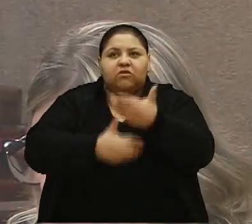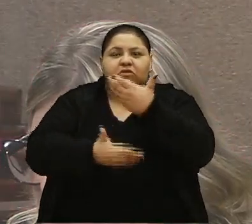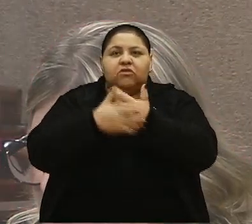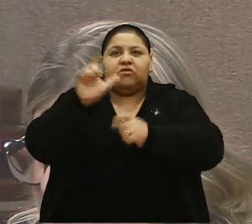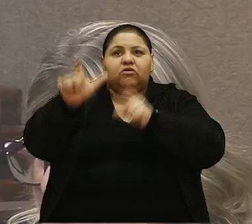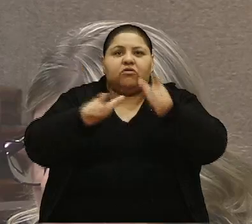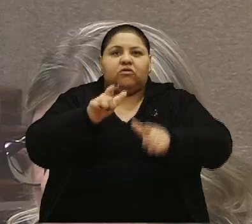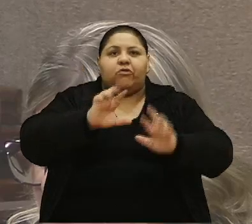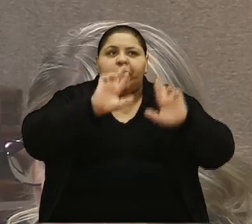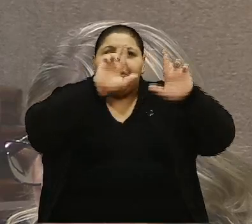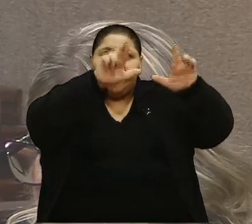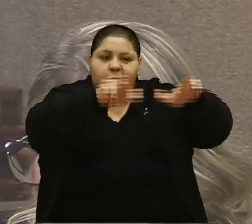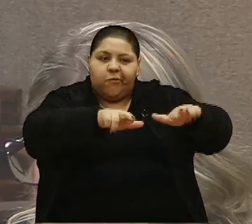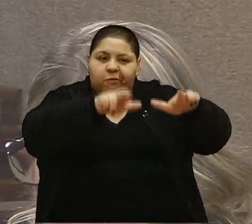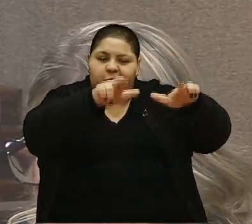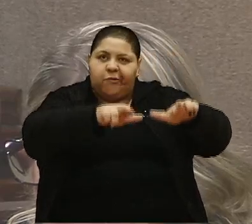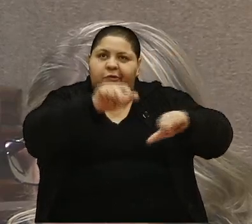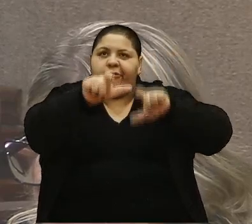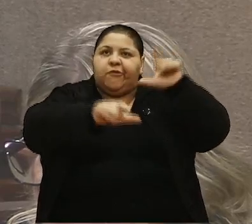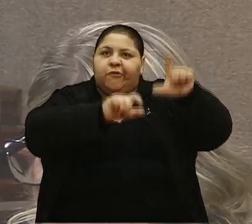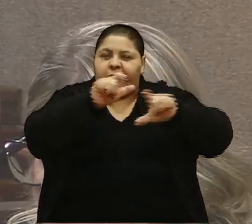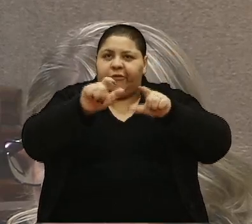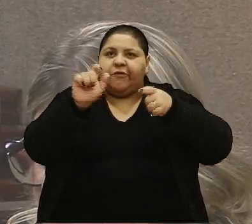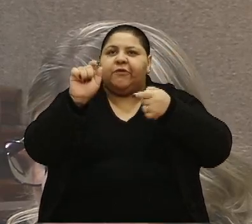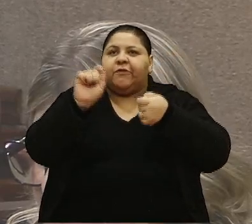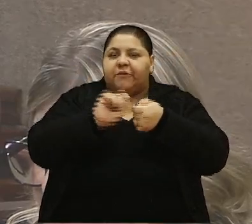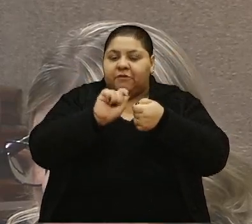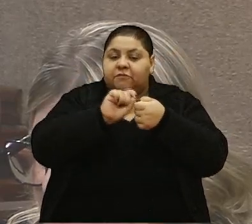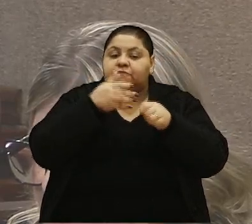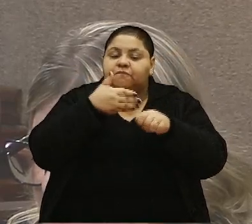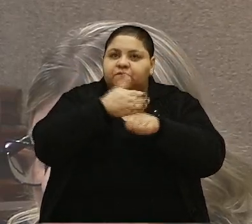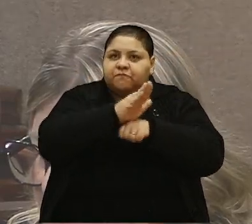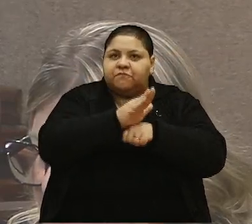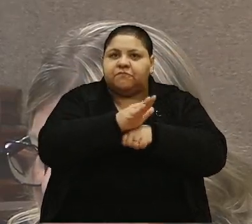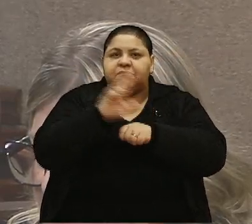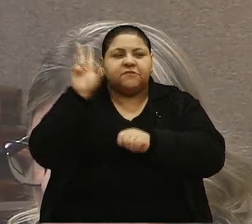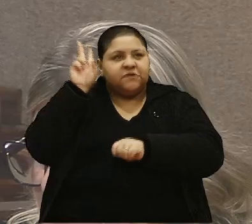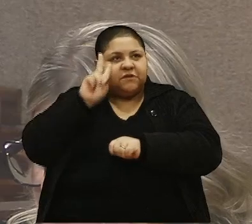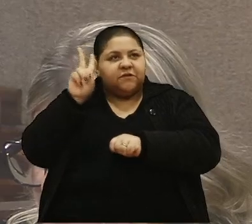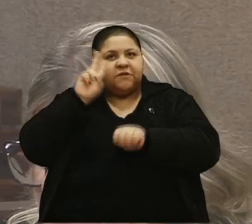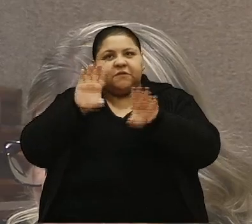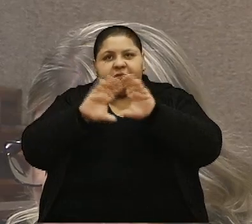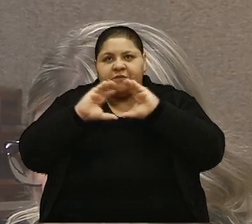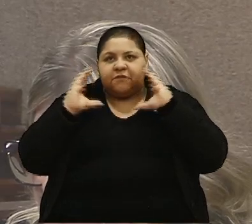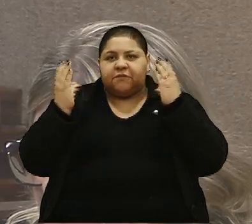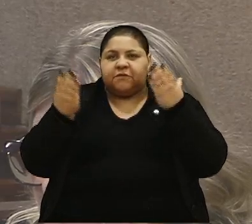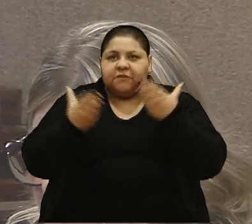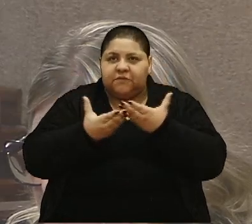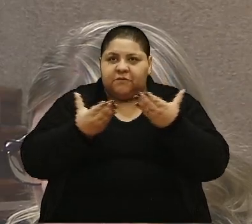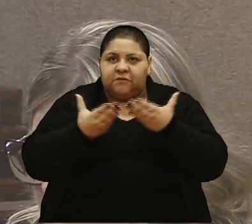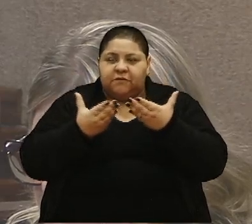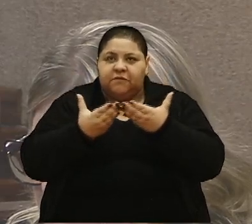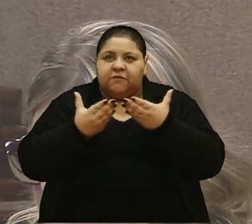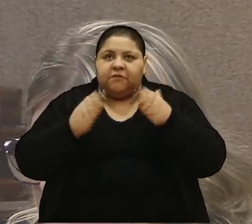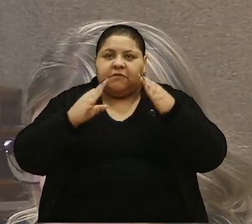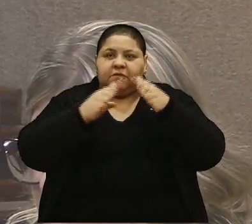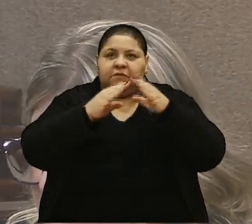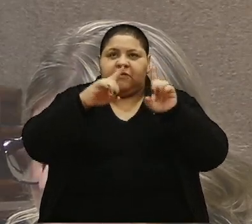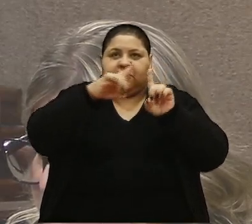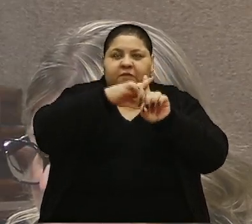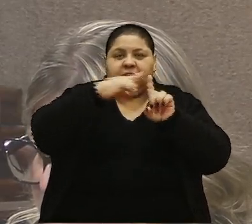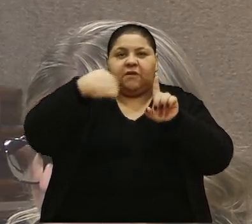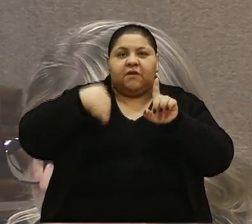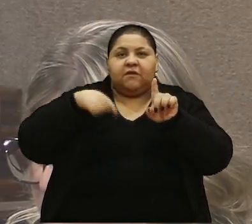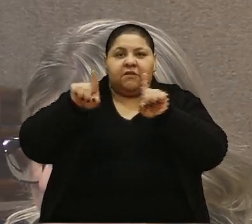da região, né, as pessoas que fizeram e fazem parte dessa história da comunidade, da paróquia Santos Apóstolos, a qual eu faço